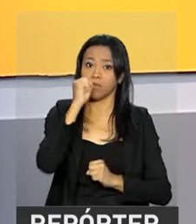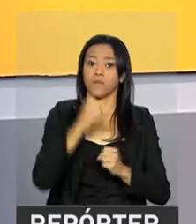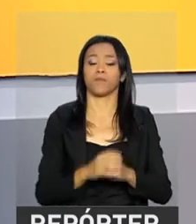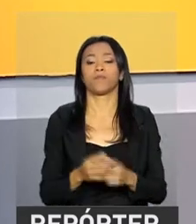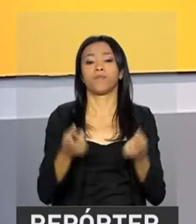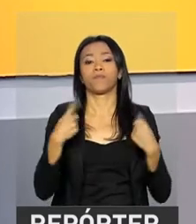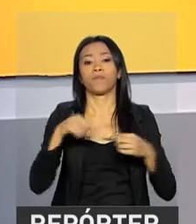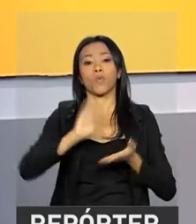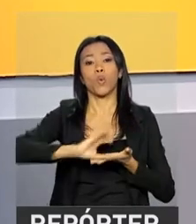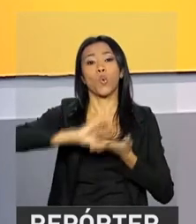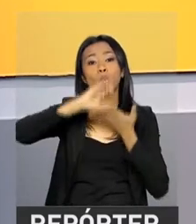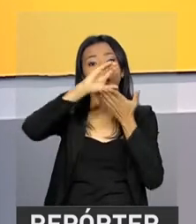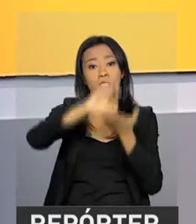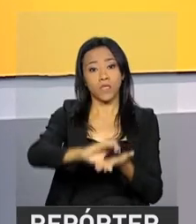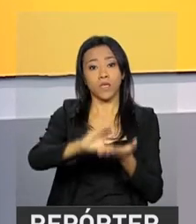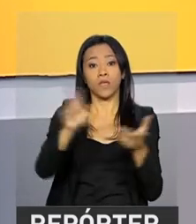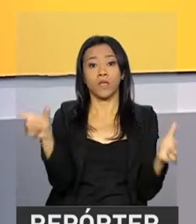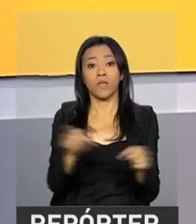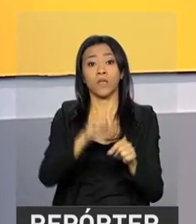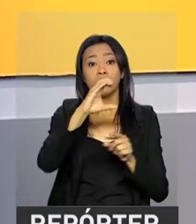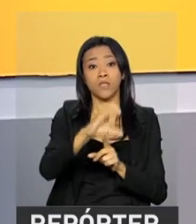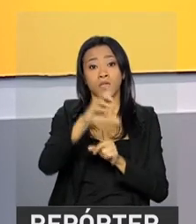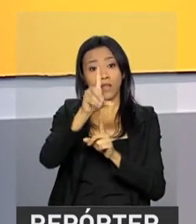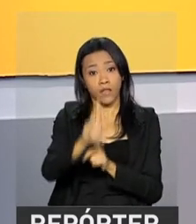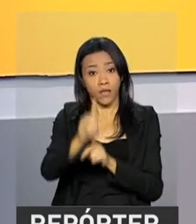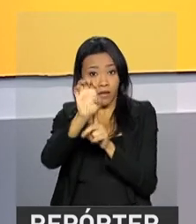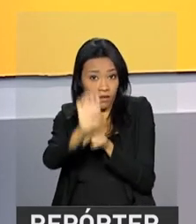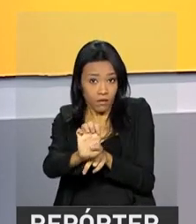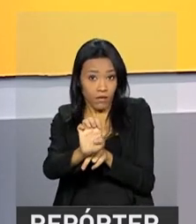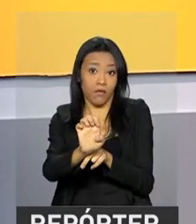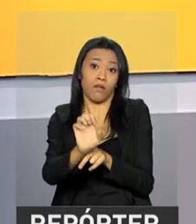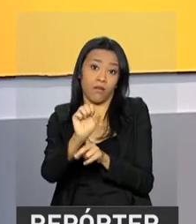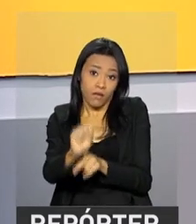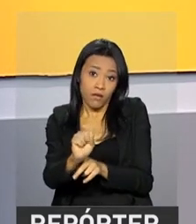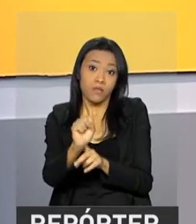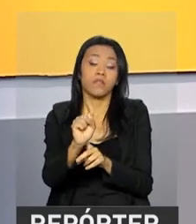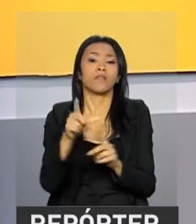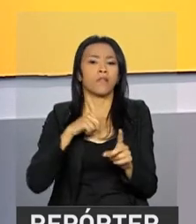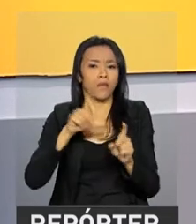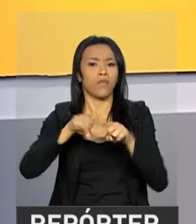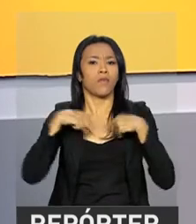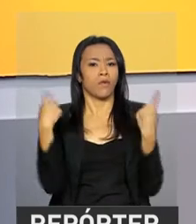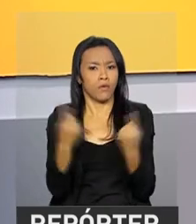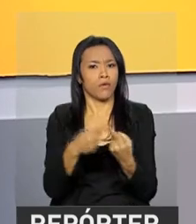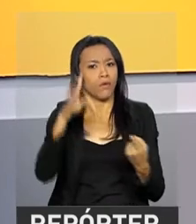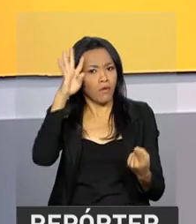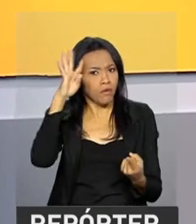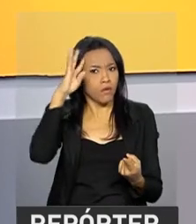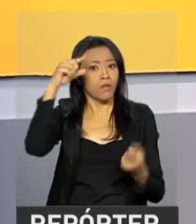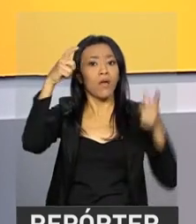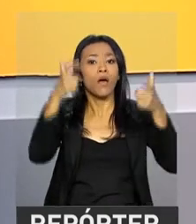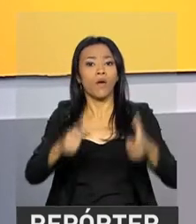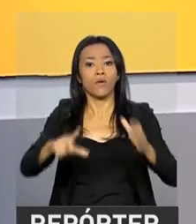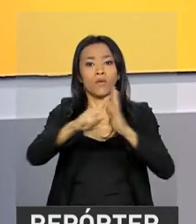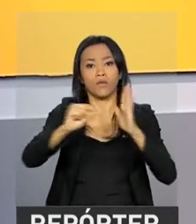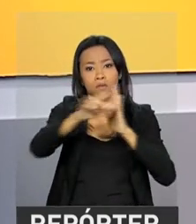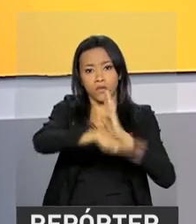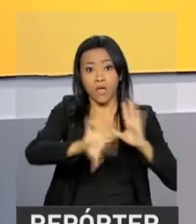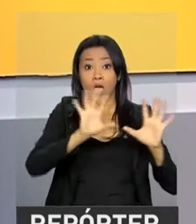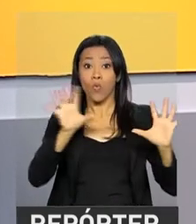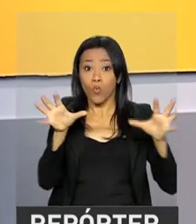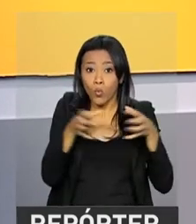O Conselho de Desenvolvimento Econômico e Social se reuniu nesta quarta-feira no Palácio do Planalto. O grupo, formado